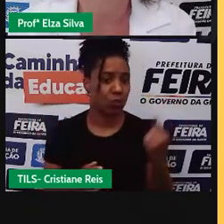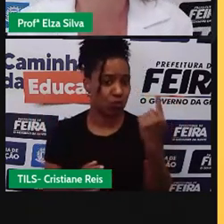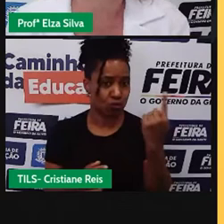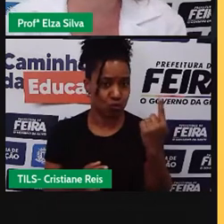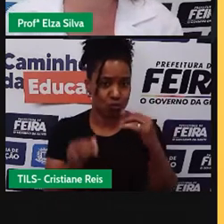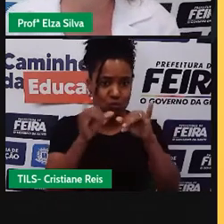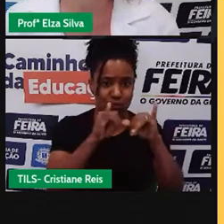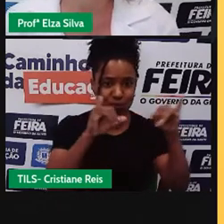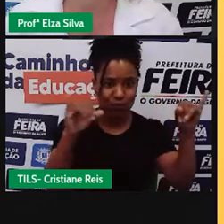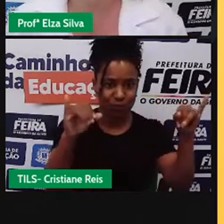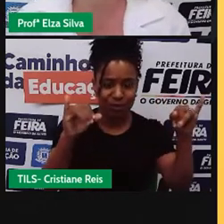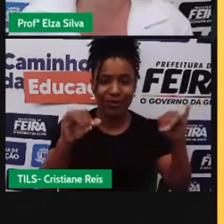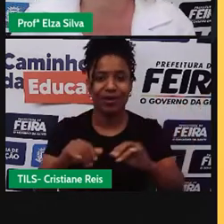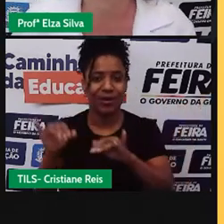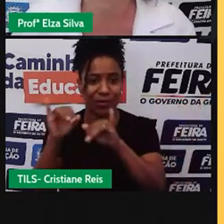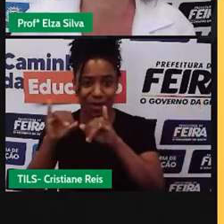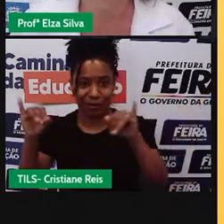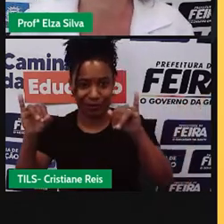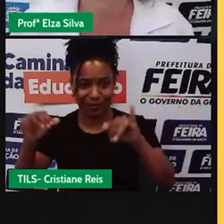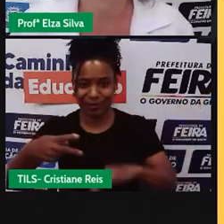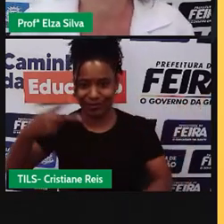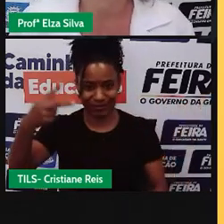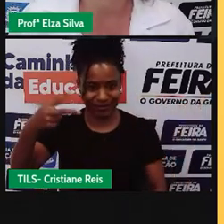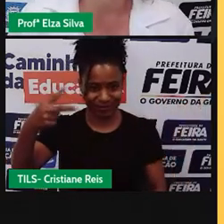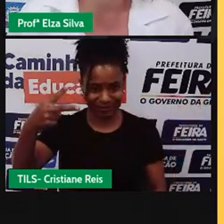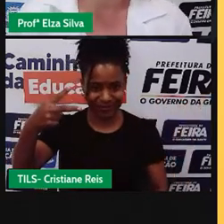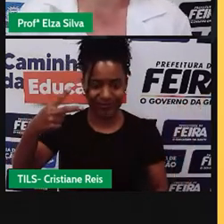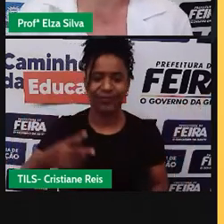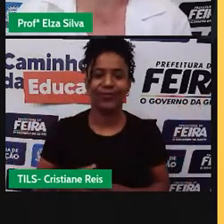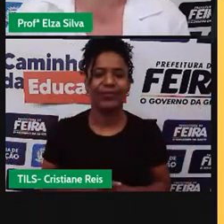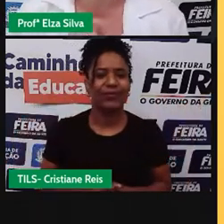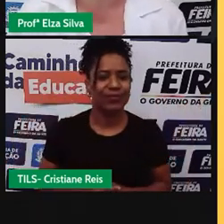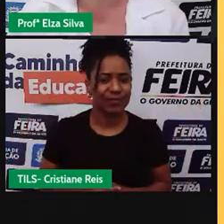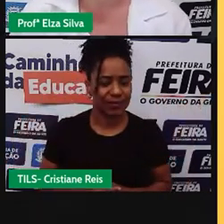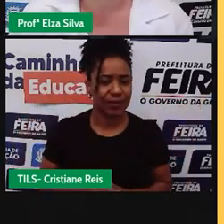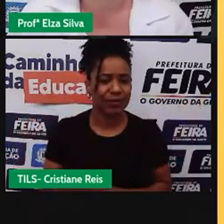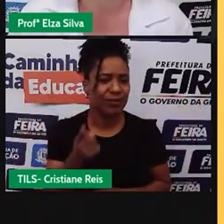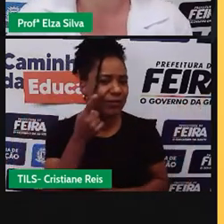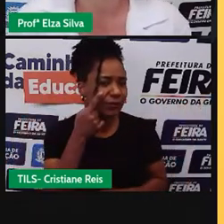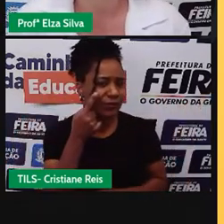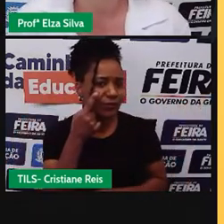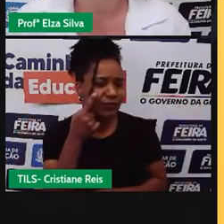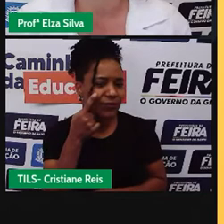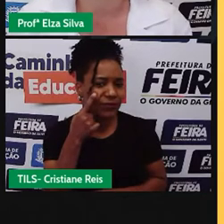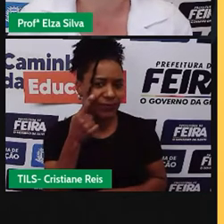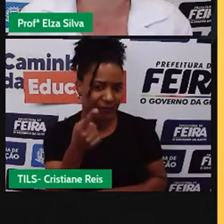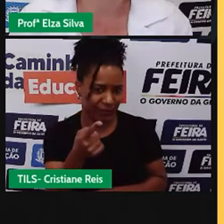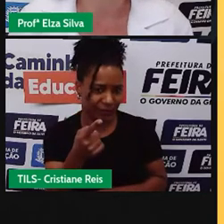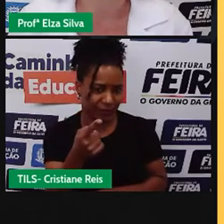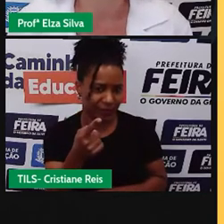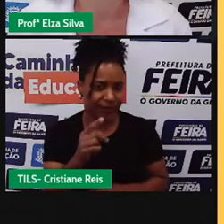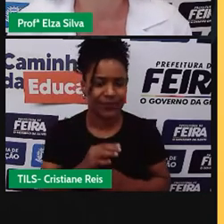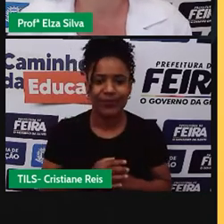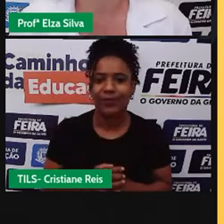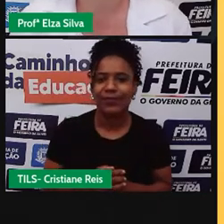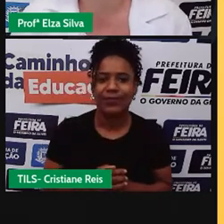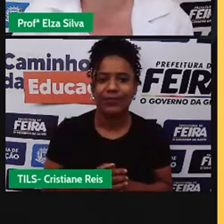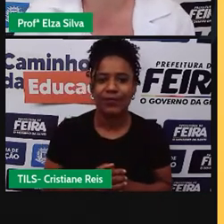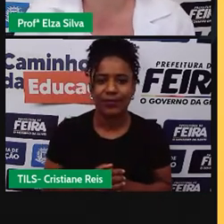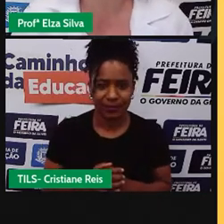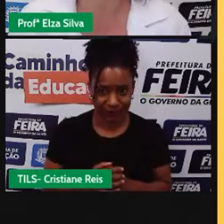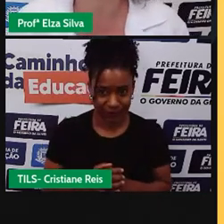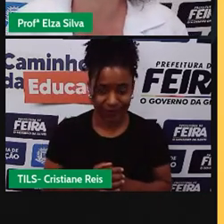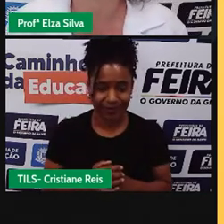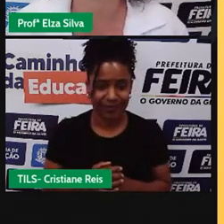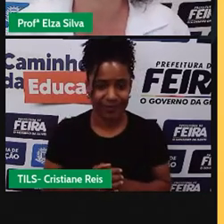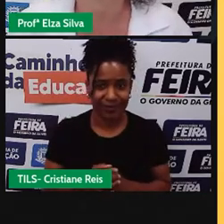1, Page 2, anúncio 2. Se vocês observarem direitinho, vocês vão